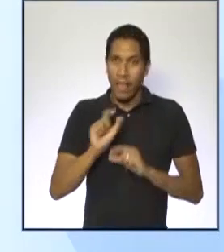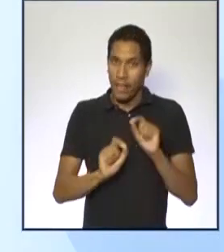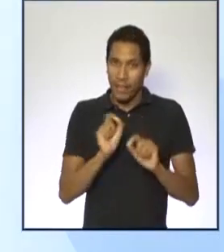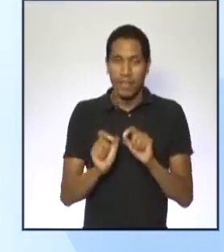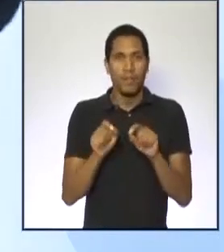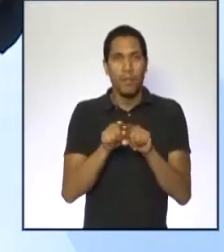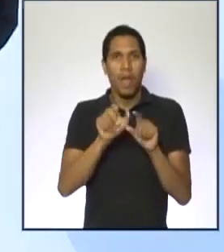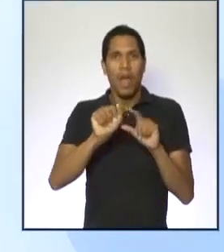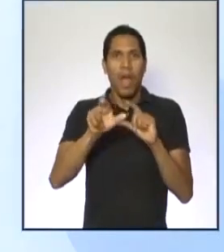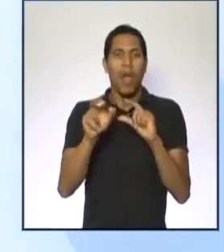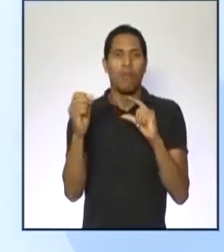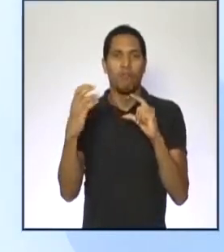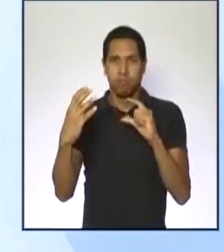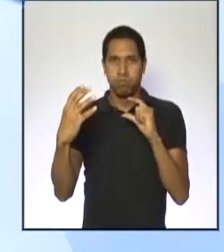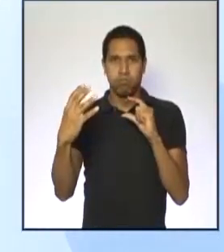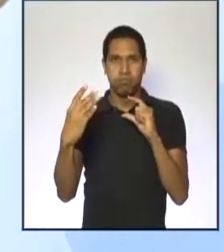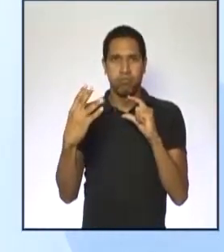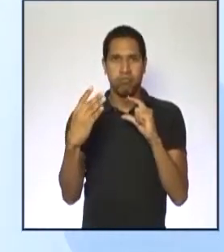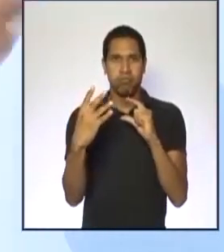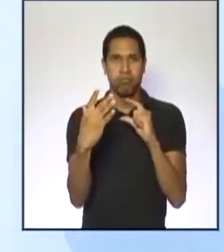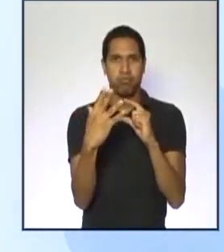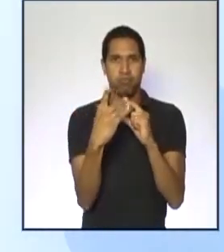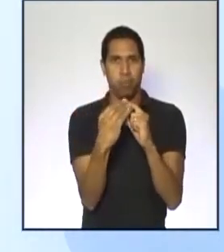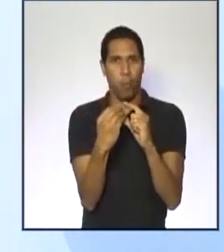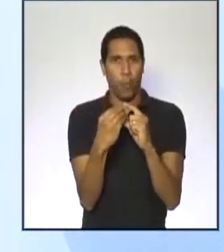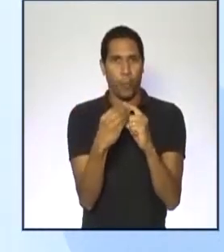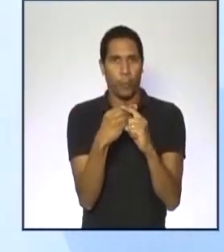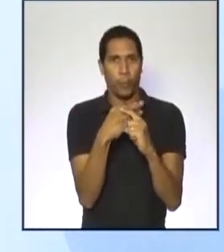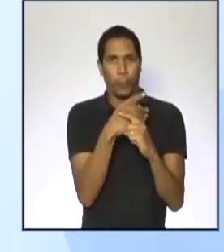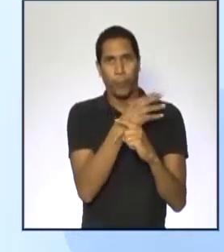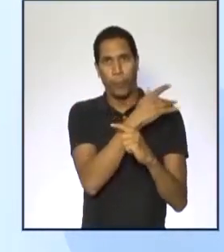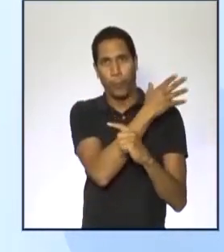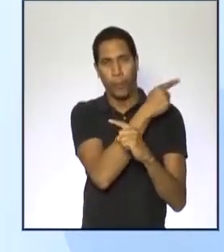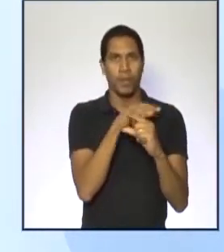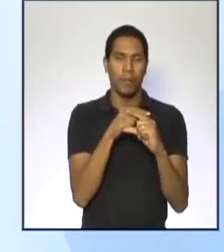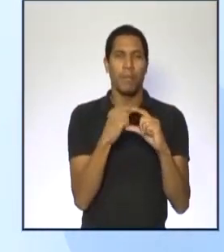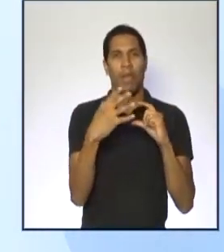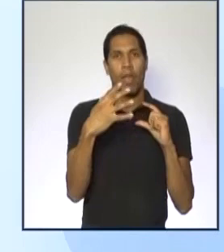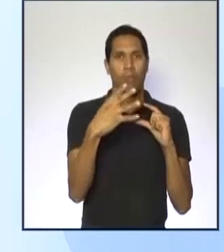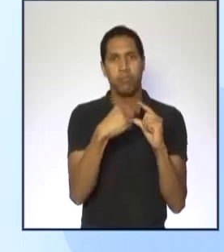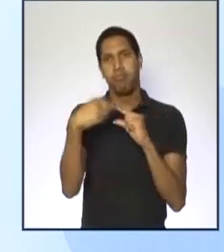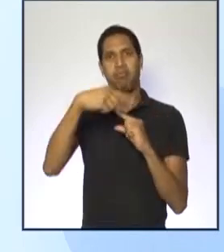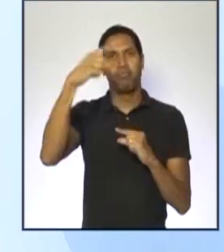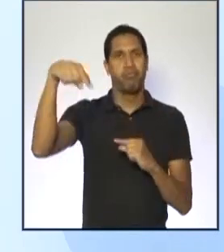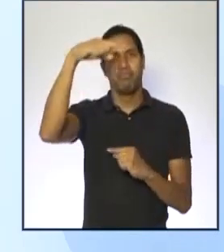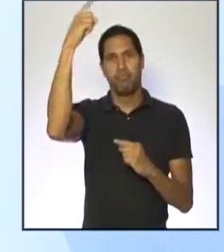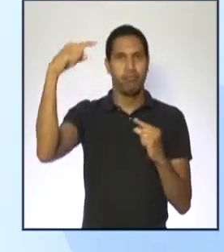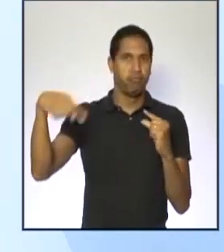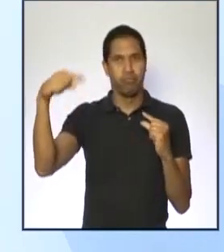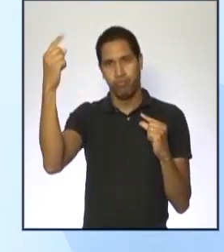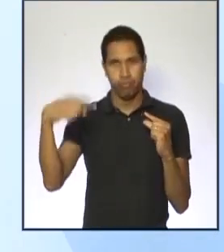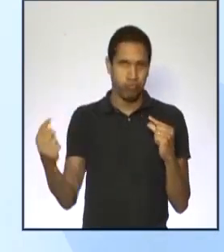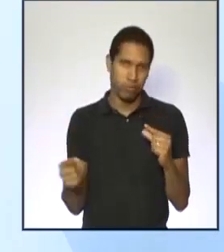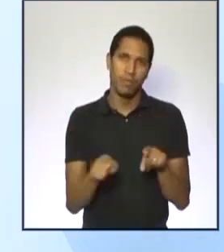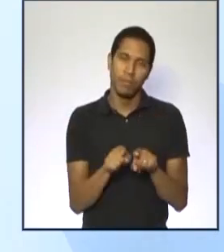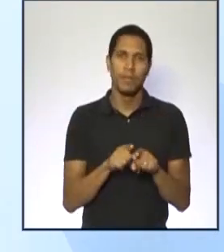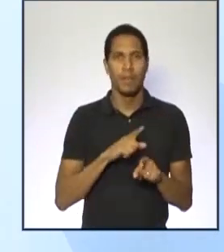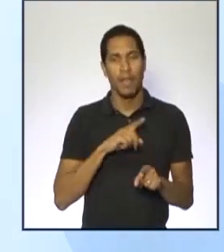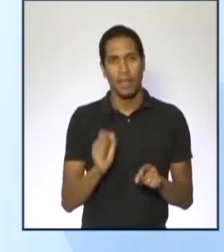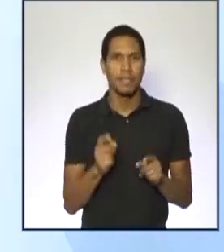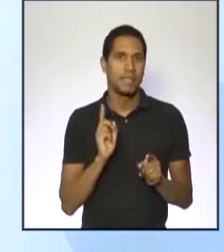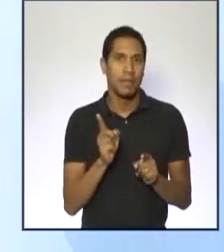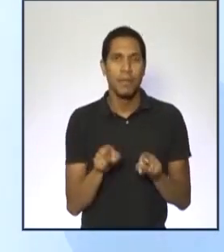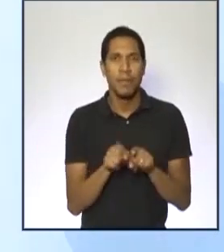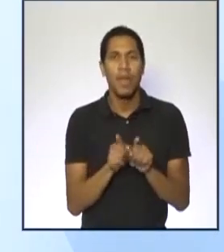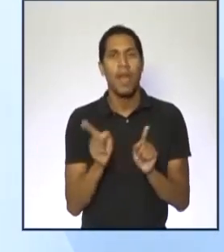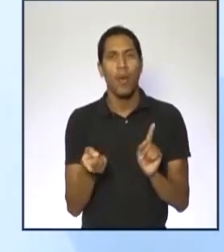dentro dela, ela tem a reação no sentido oposto, que foi isso que a lei de Newton ela nos traz, da ação e reação.